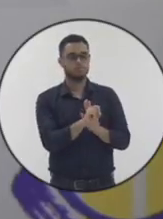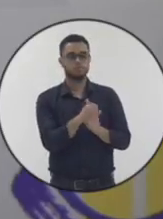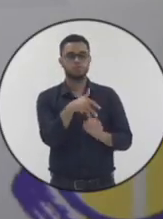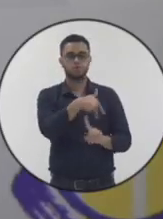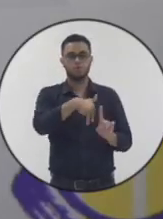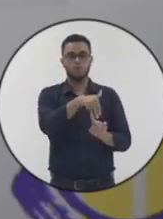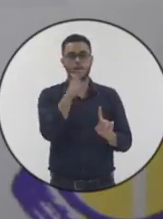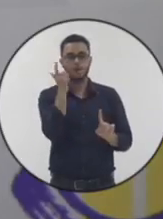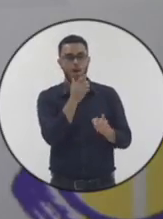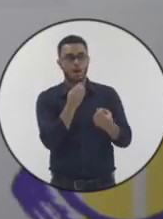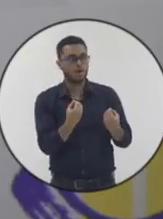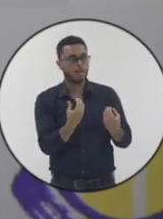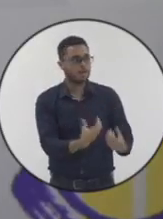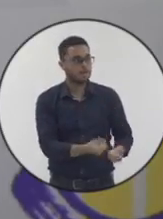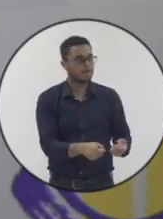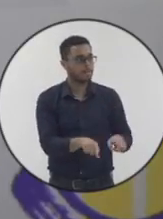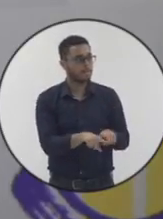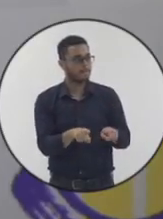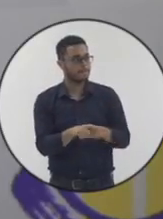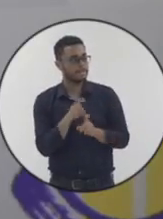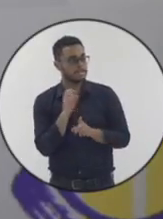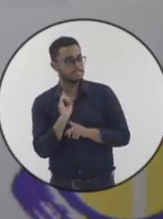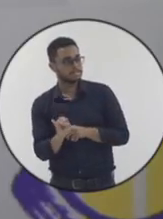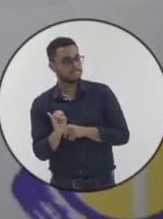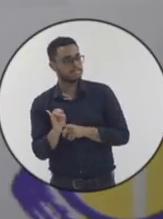esse acolhimento, mas também,